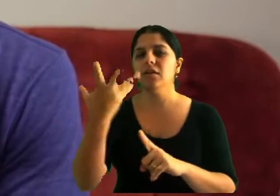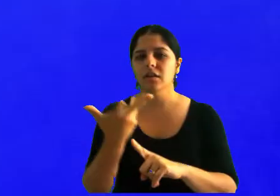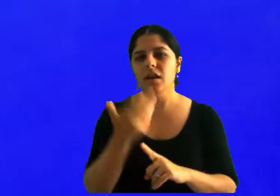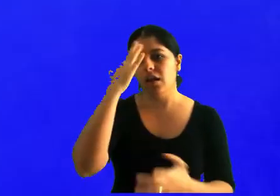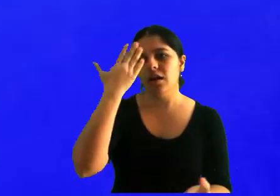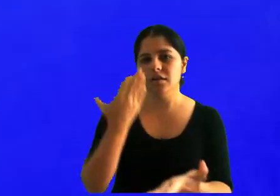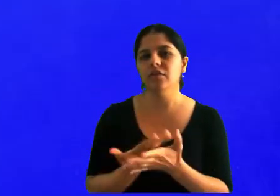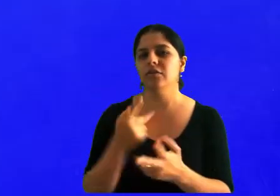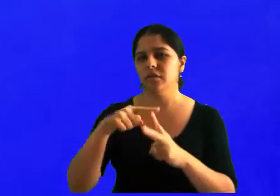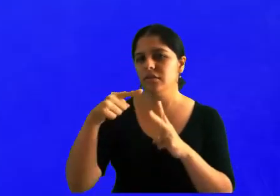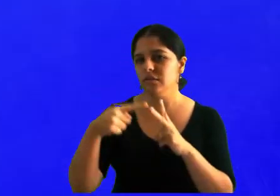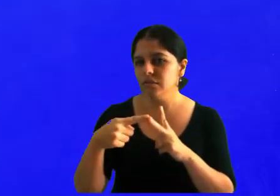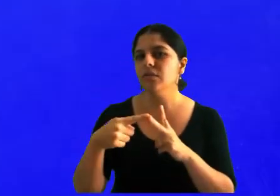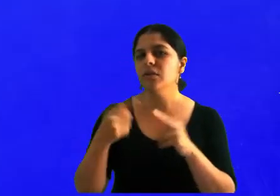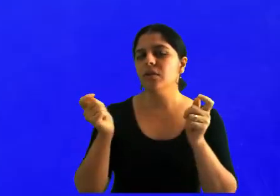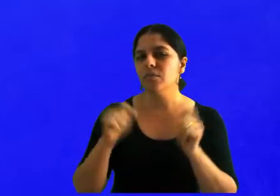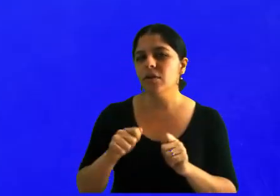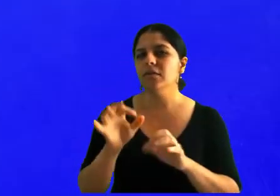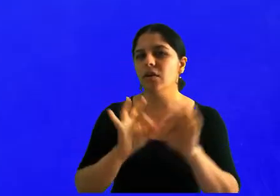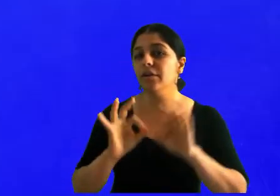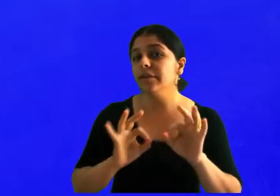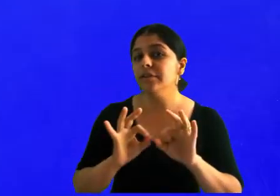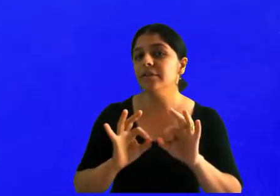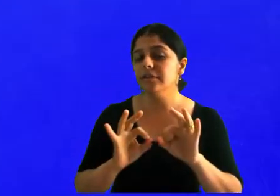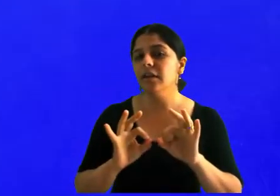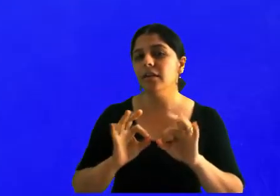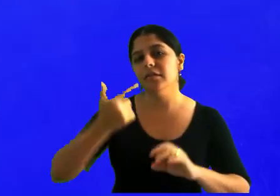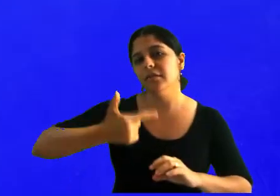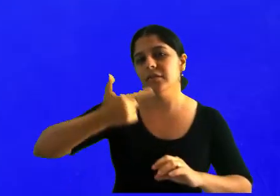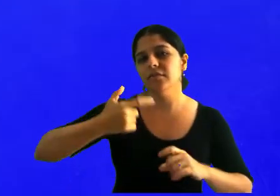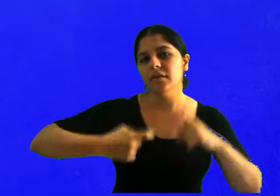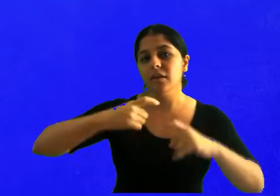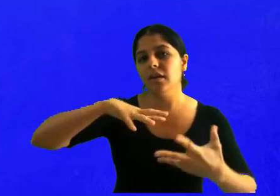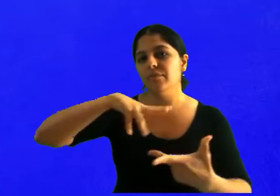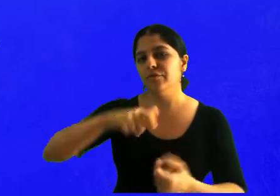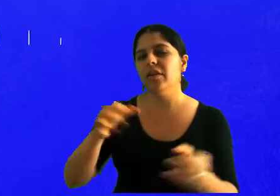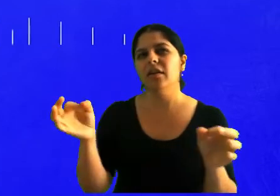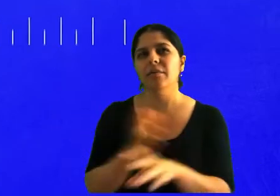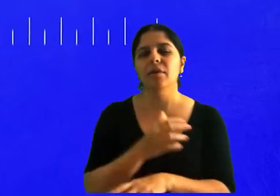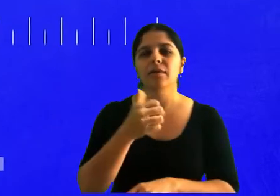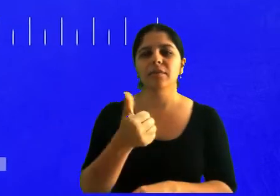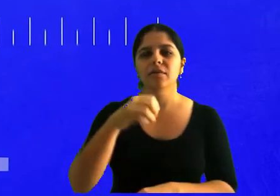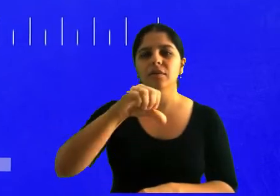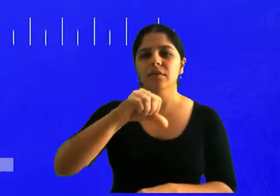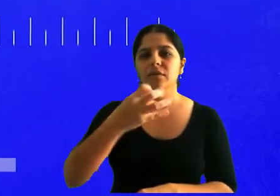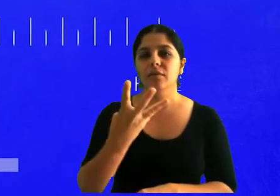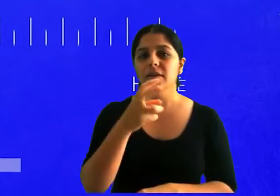história da arte acredita que esses dois momentos podem ser divididos pela Segunda Guerra Mundial, que terminou